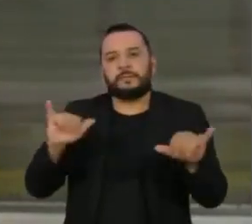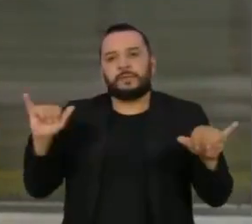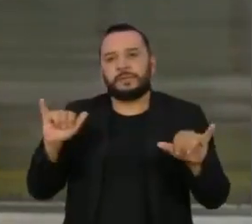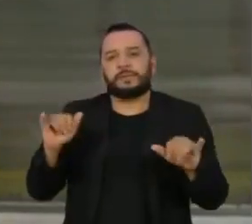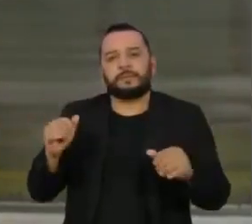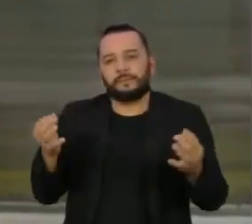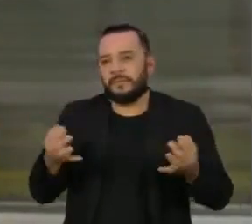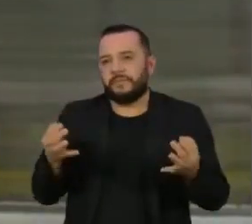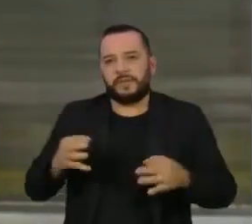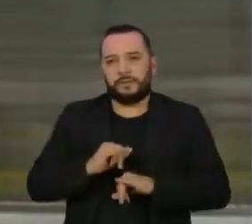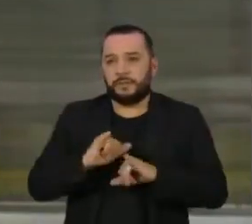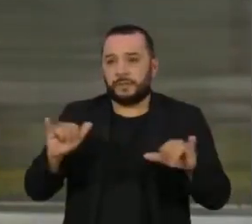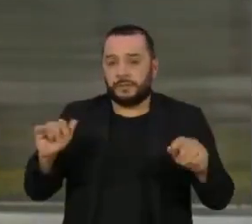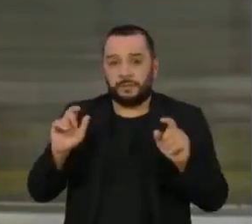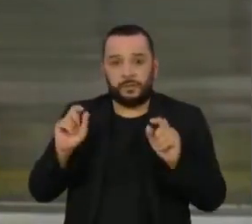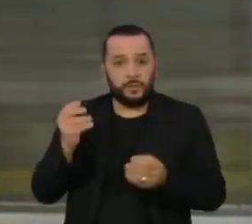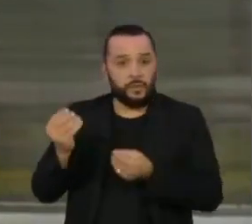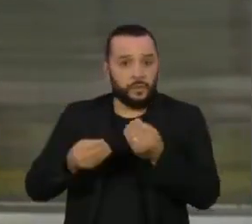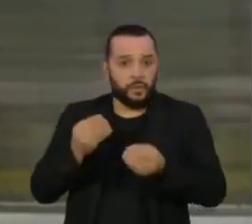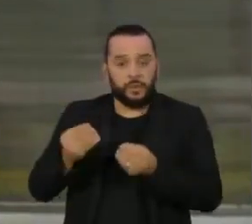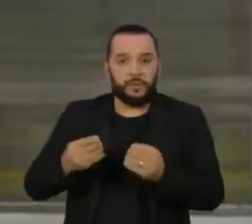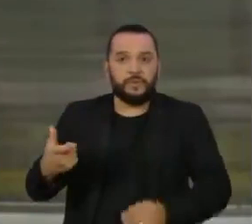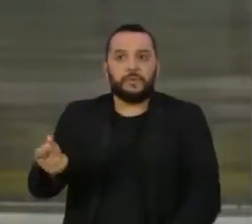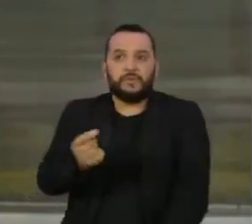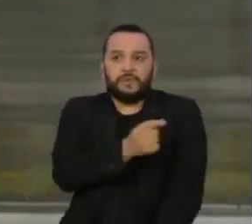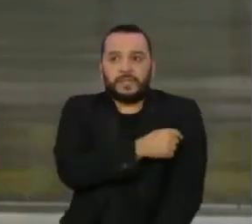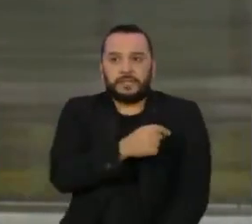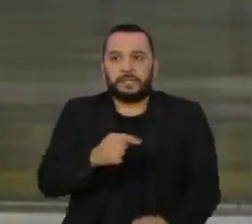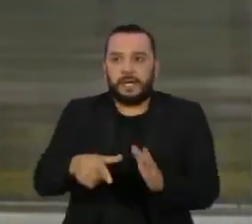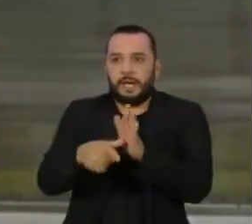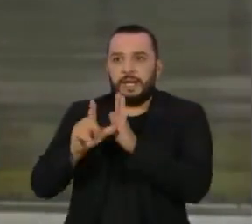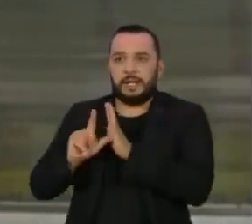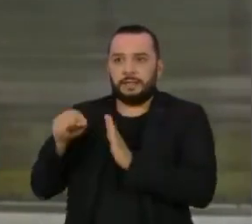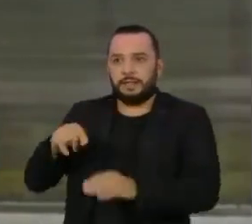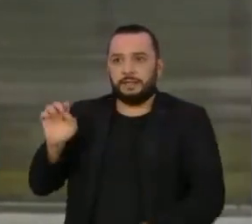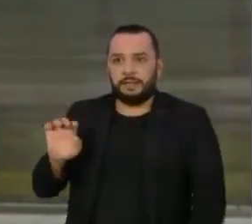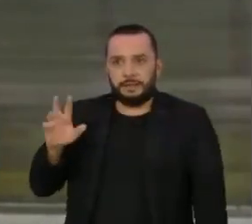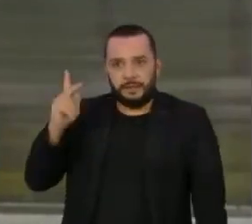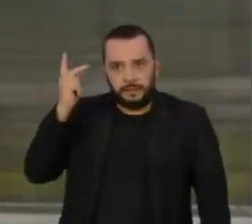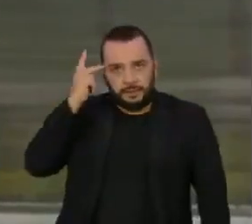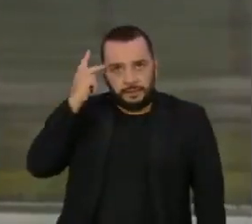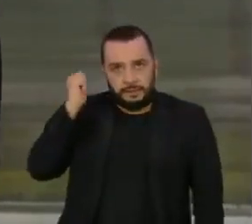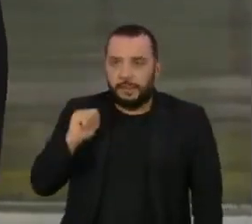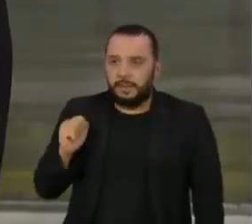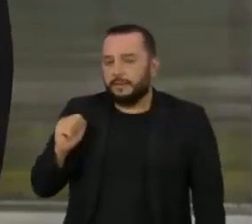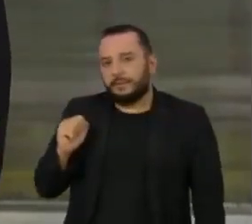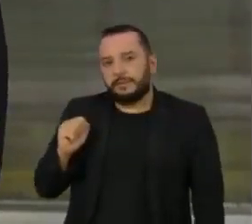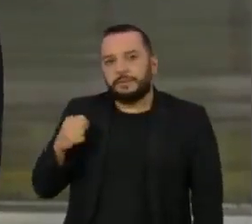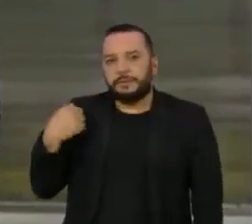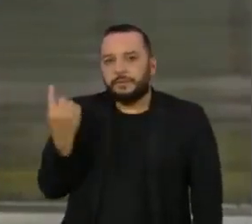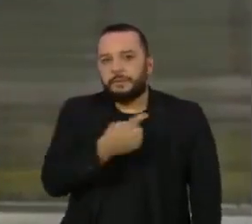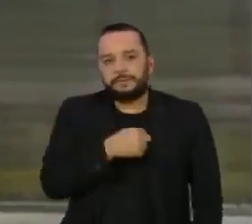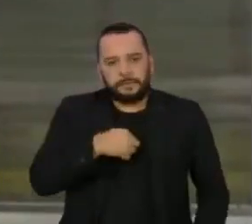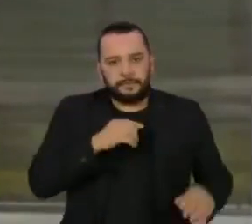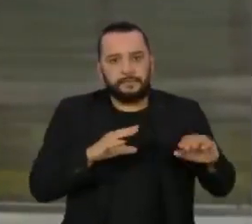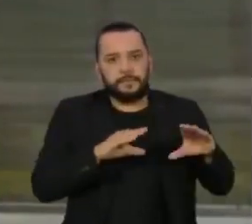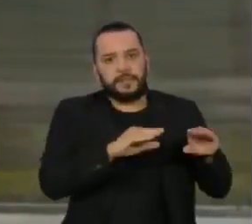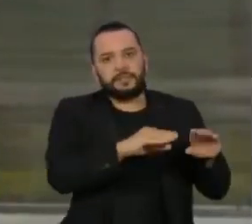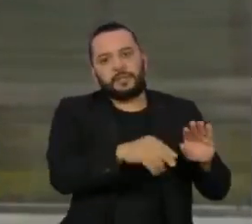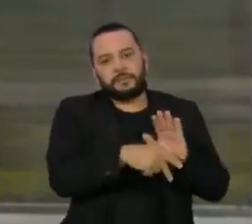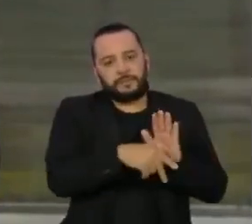vamos antecipar o calendário de vacinação no estado de São Paulo, sem interferir no contrato